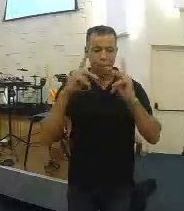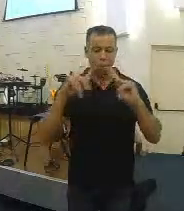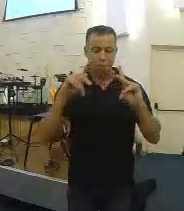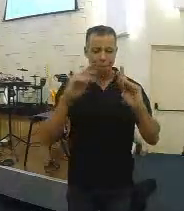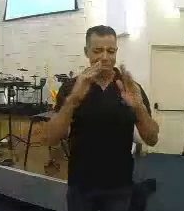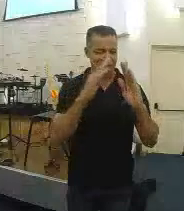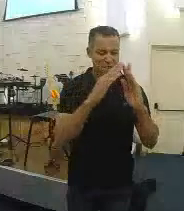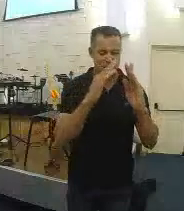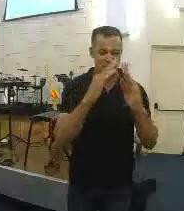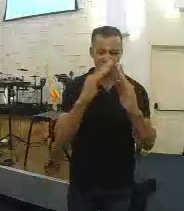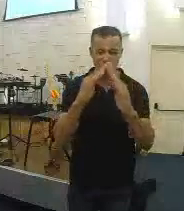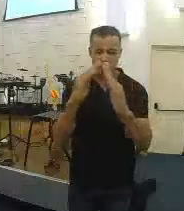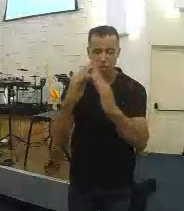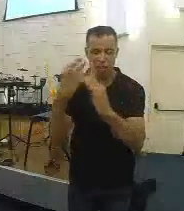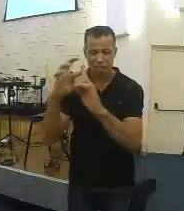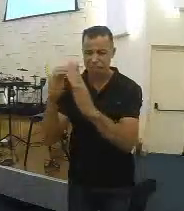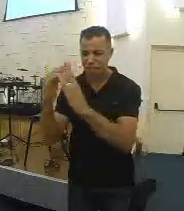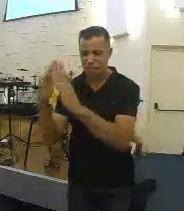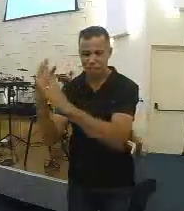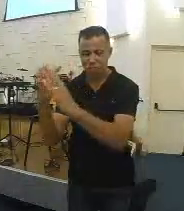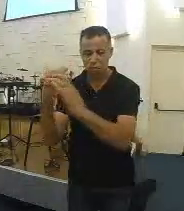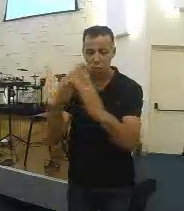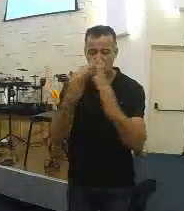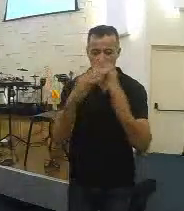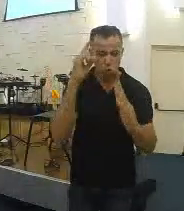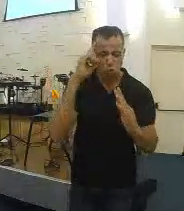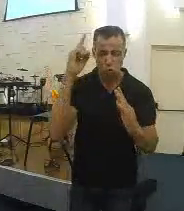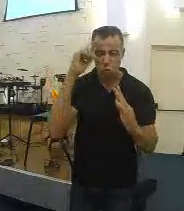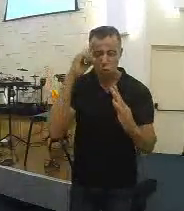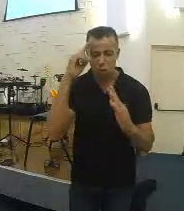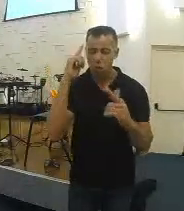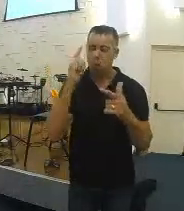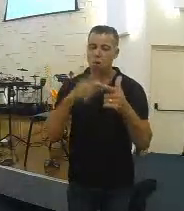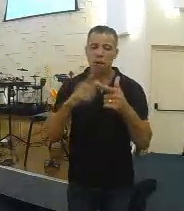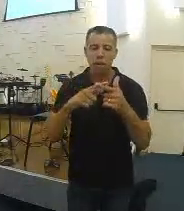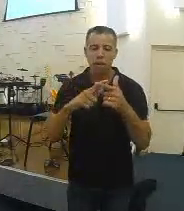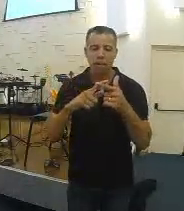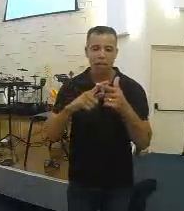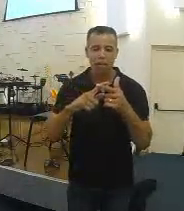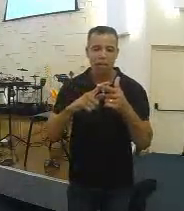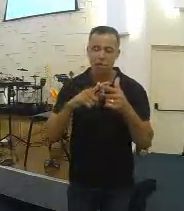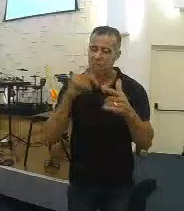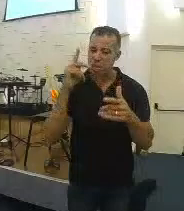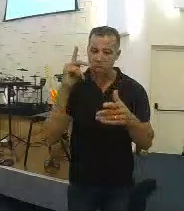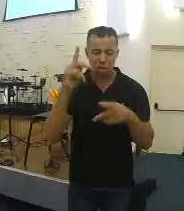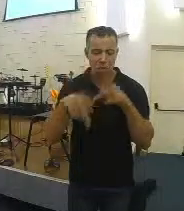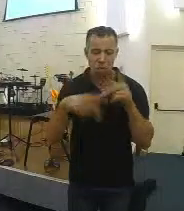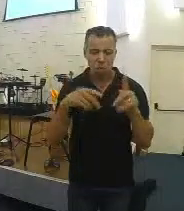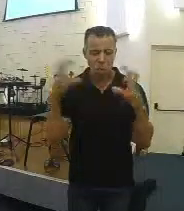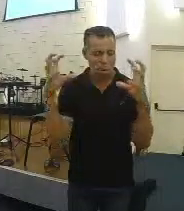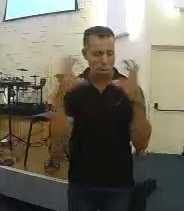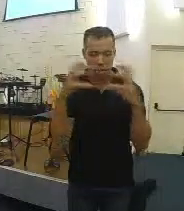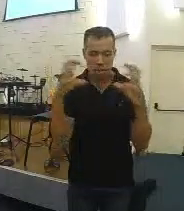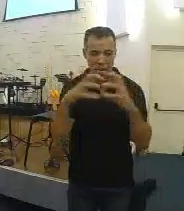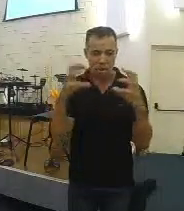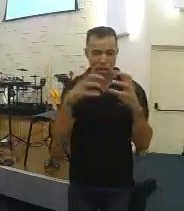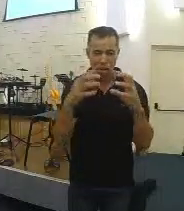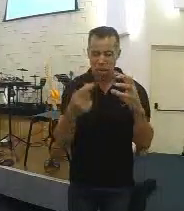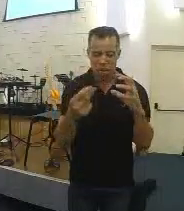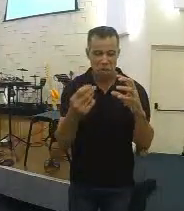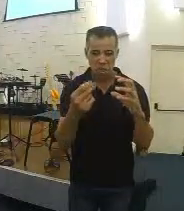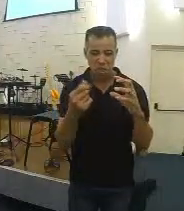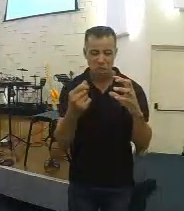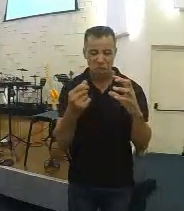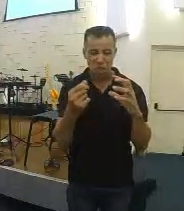fundadas quase que todos os dias? Porque as pessoas brigam, irmãos. Não é por amor à obra de Deus, é carnalidade. É divisão